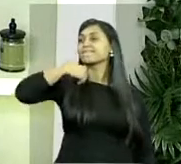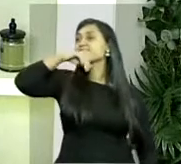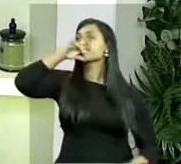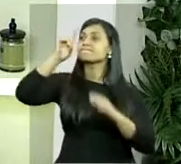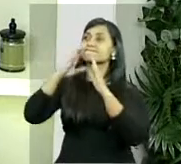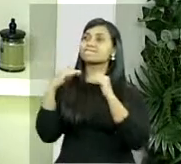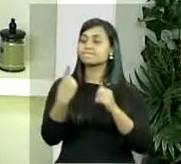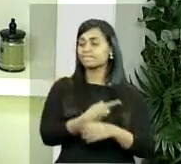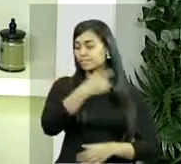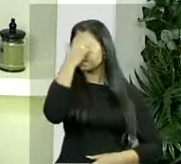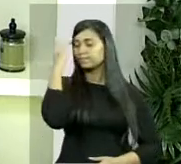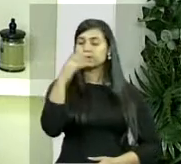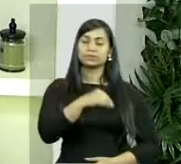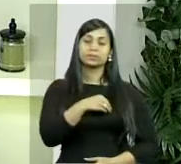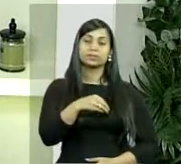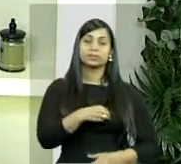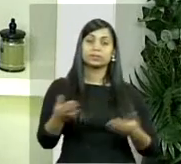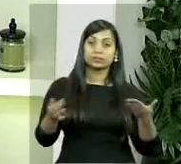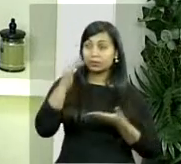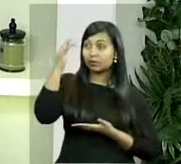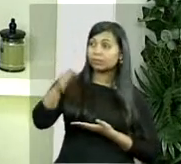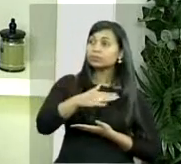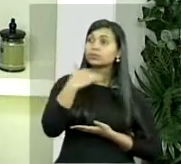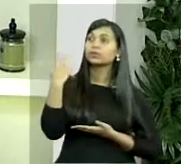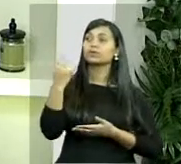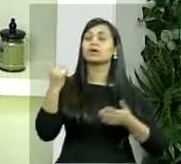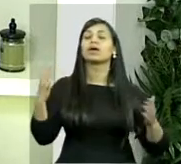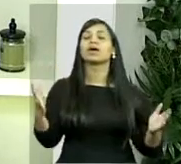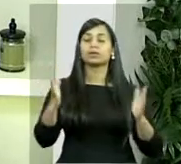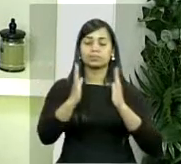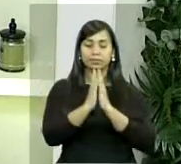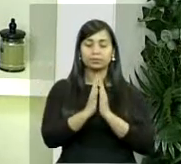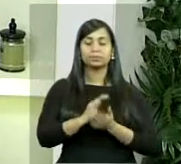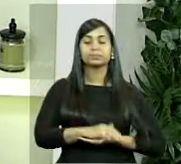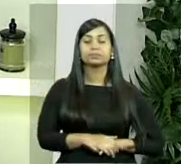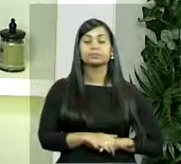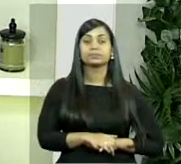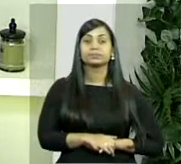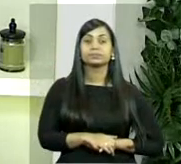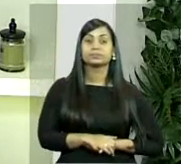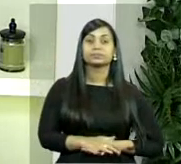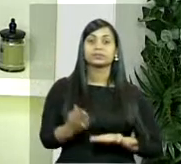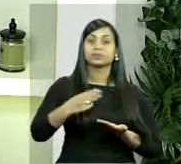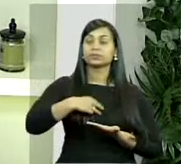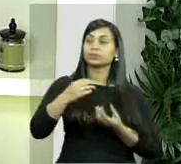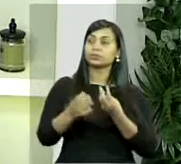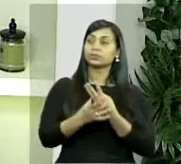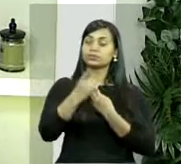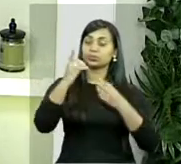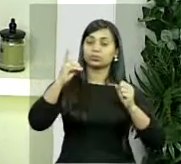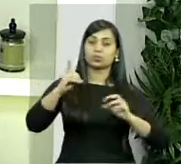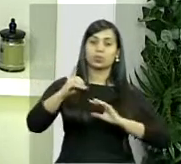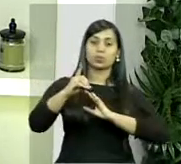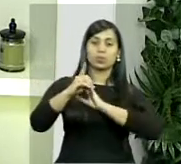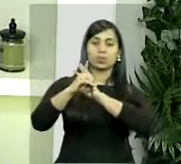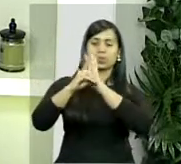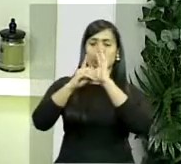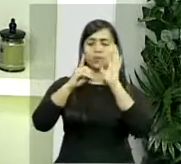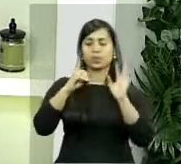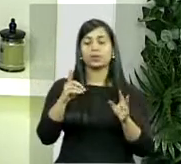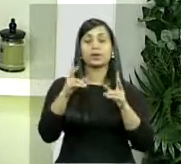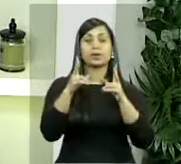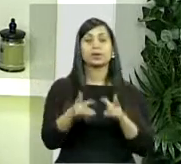Maria, Mãe de Deus, rogai por nós, pecadores, agora e na hora de nossa morte. Amém. Glória ao Pai, ao Filho